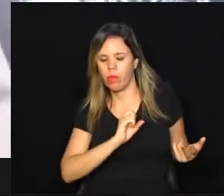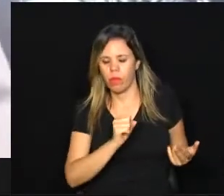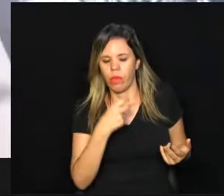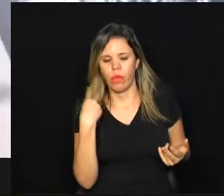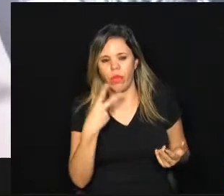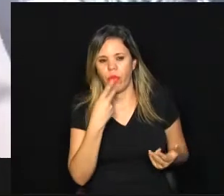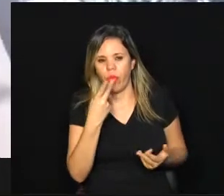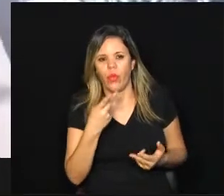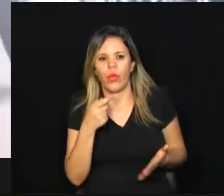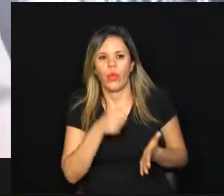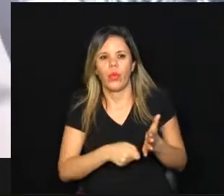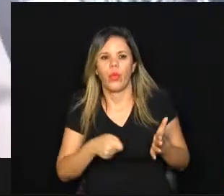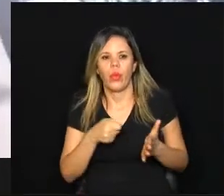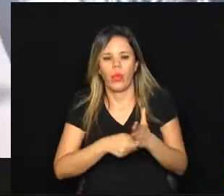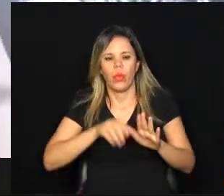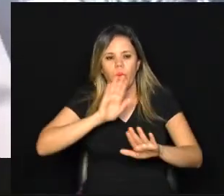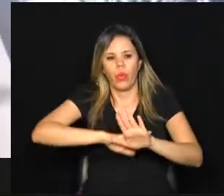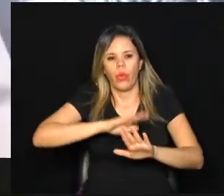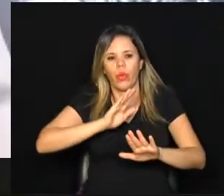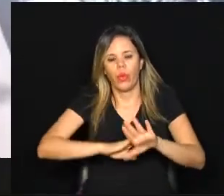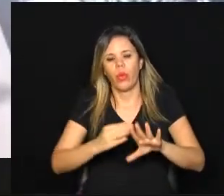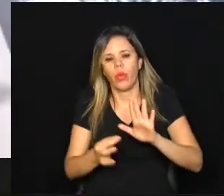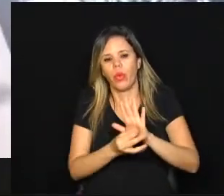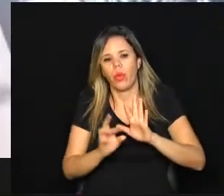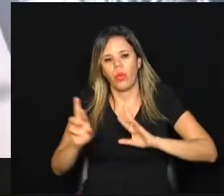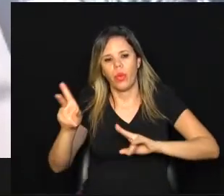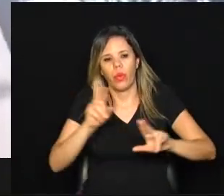brigas ideológicas de todos os lados,